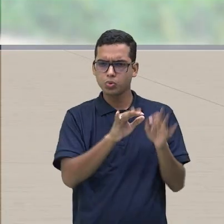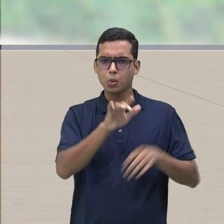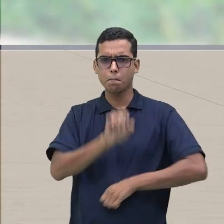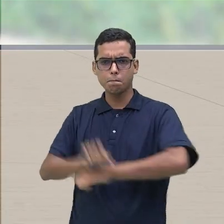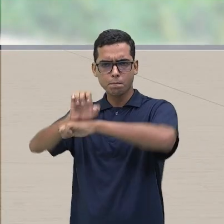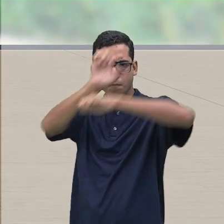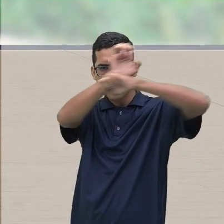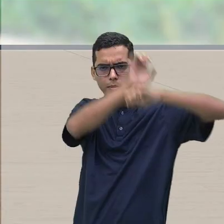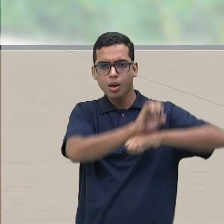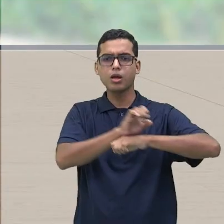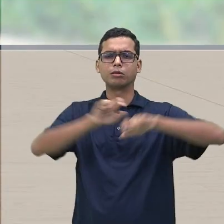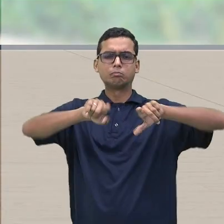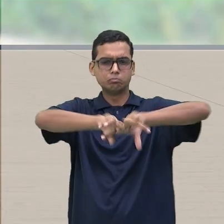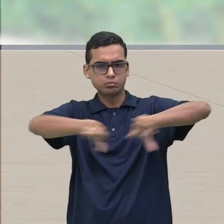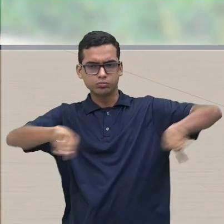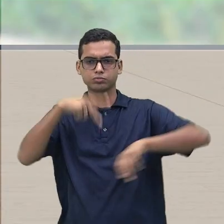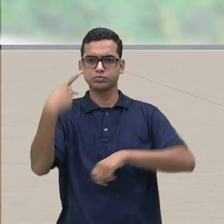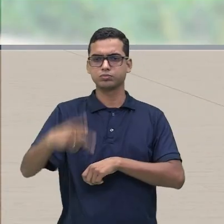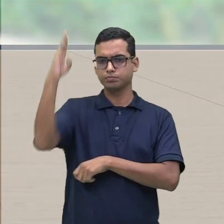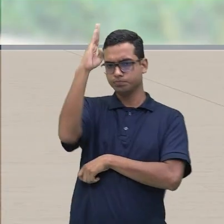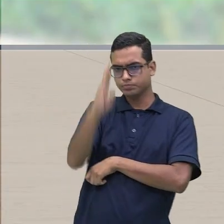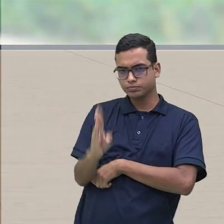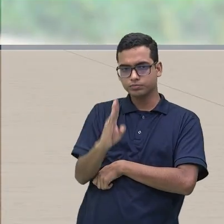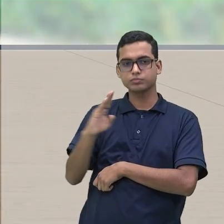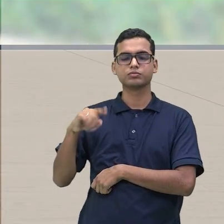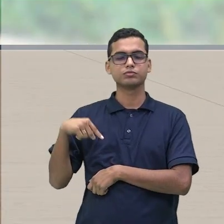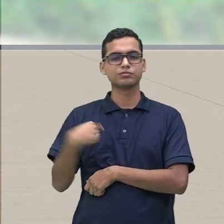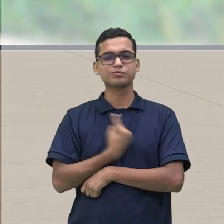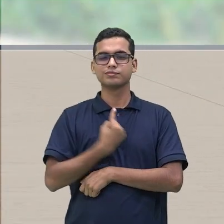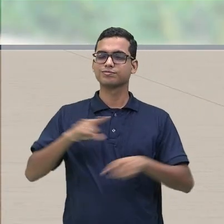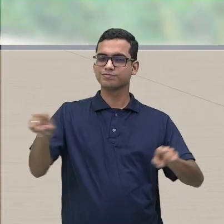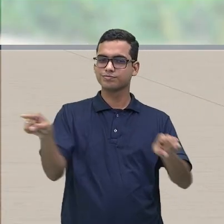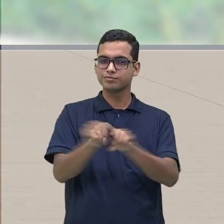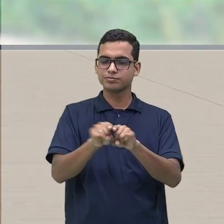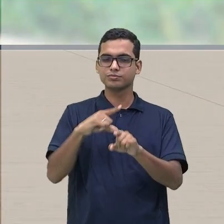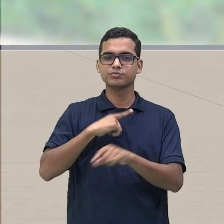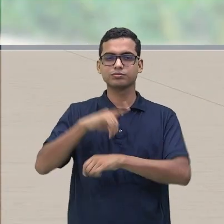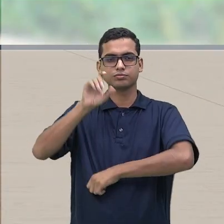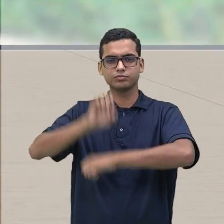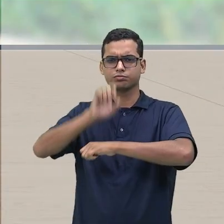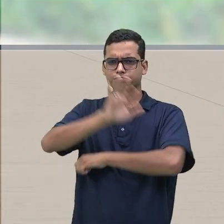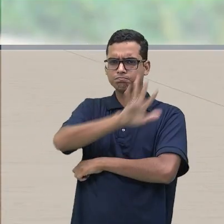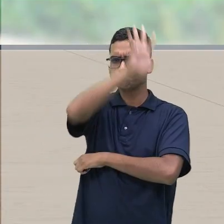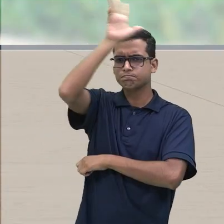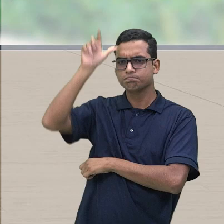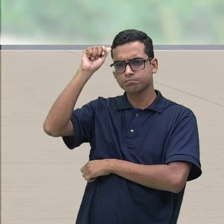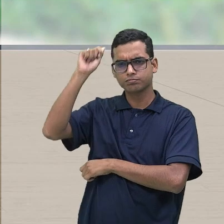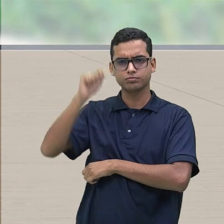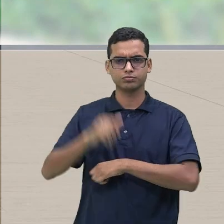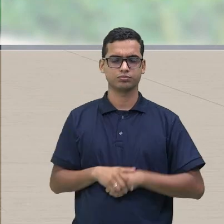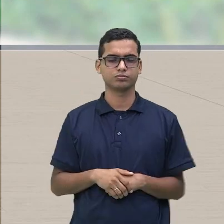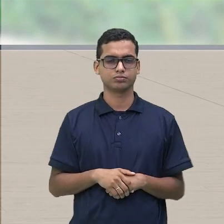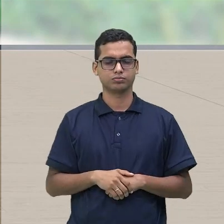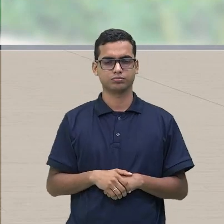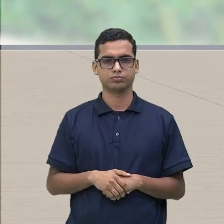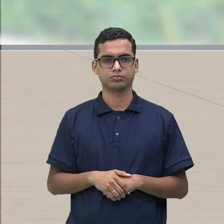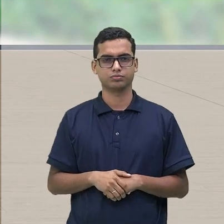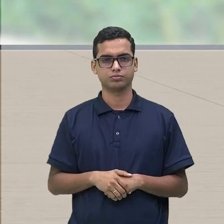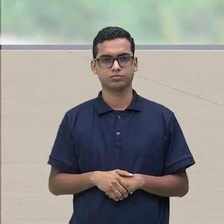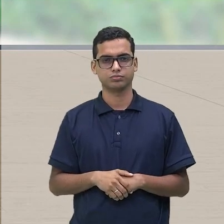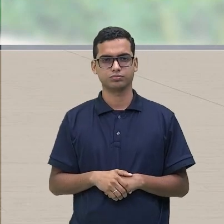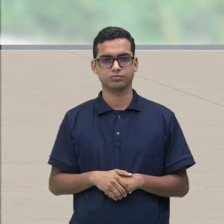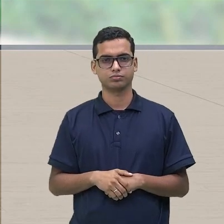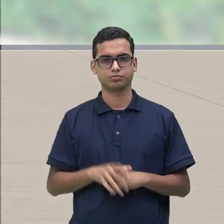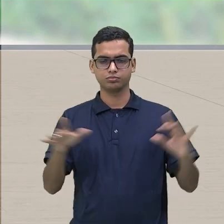no território brasileiro. E um deles vai ser o nosso estado, o estado do Amazonas, que acaba compondo, né, um país.